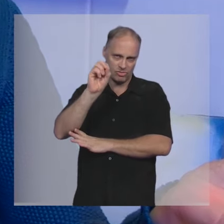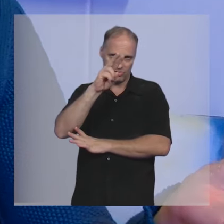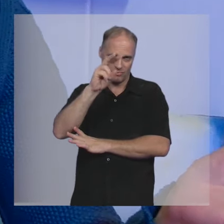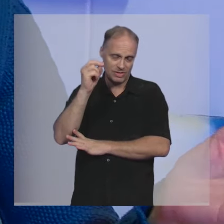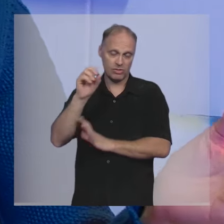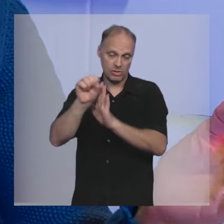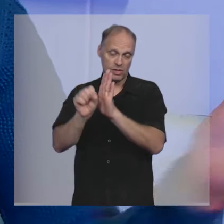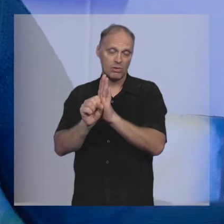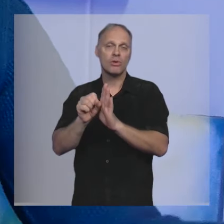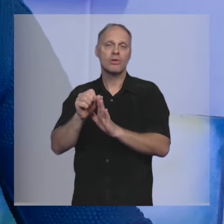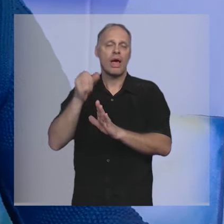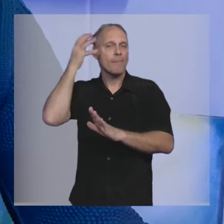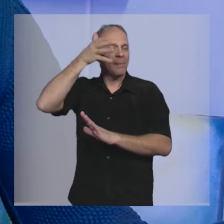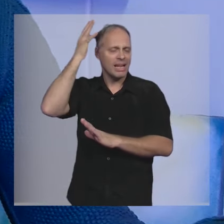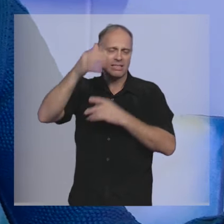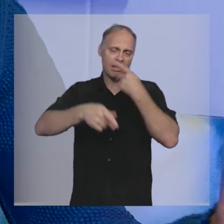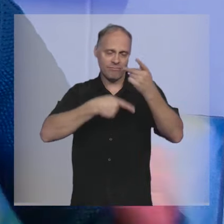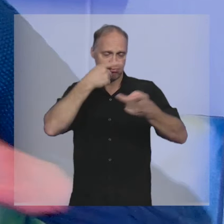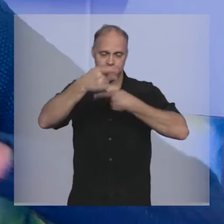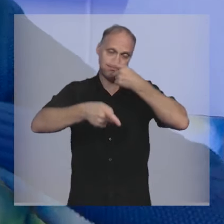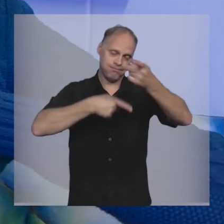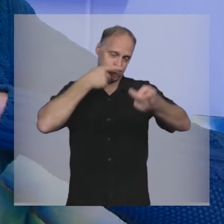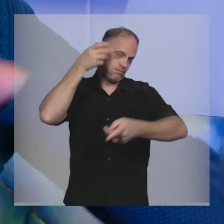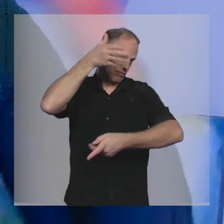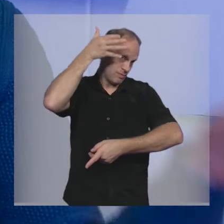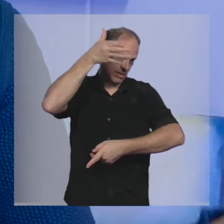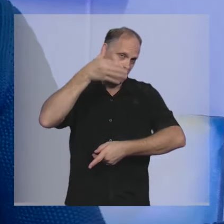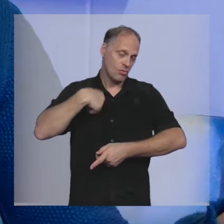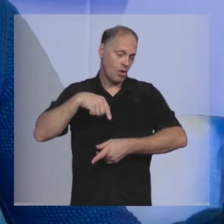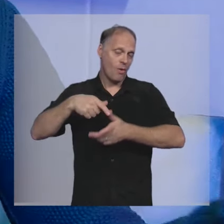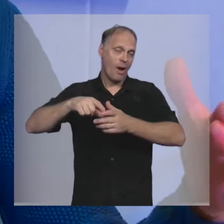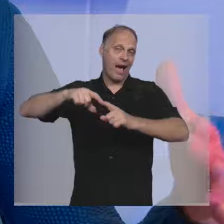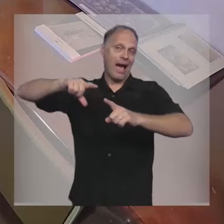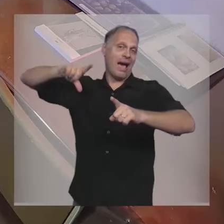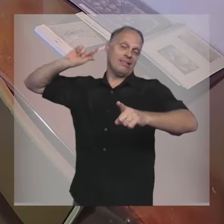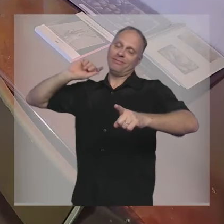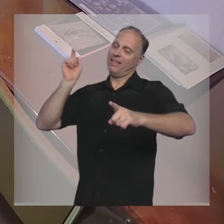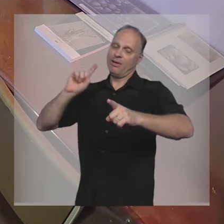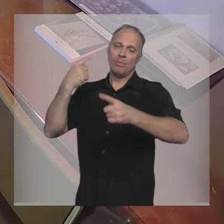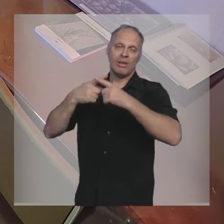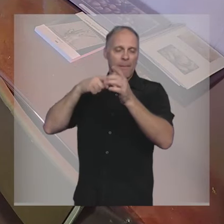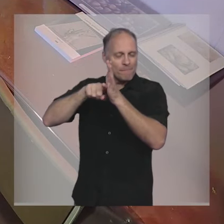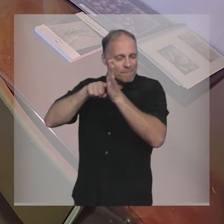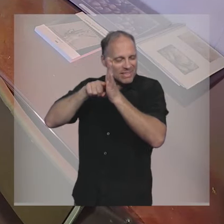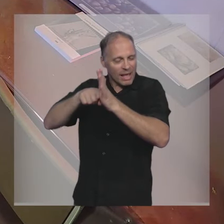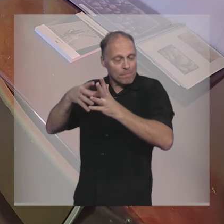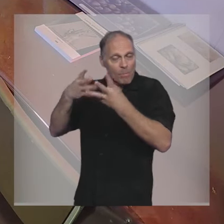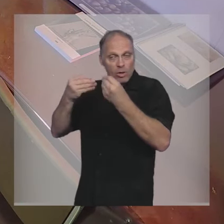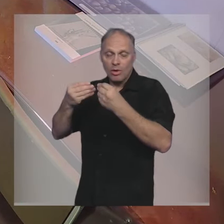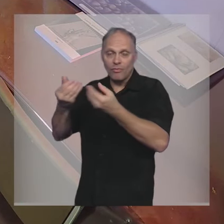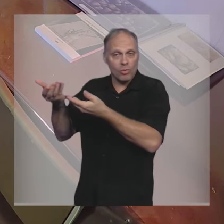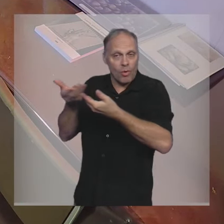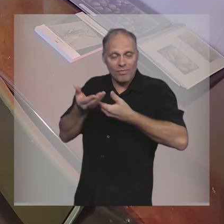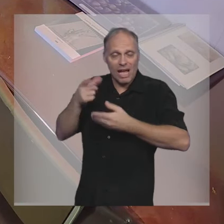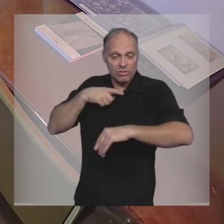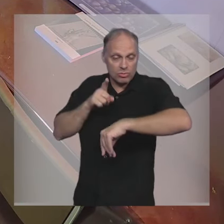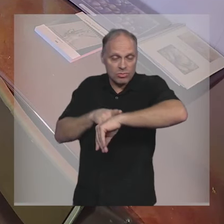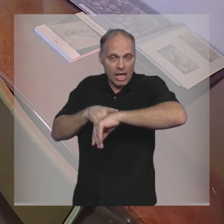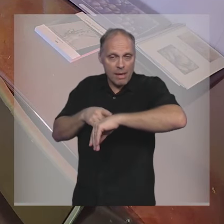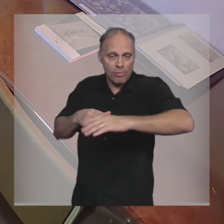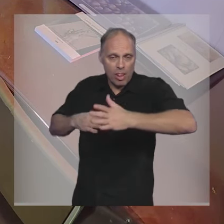XX, né? Na palestra. Eu não fui para trás, porque tinha que pesquisar muito, e eu fui convidada, eu tinha